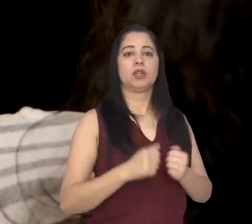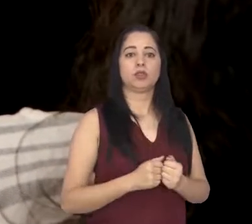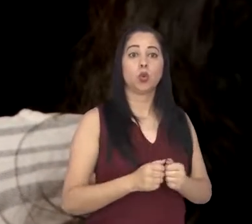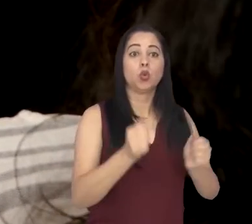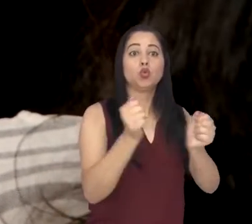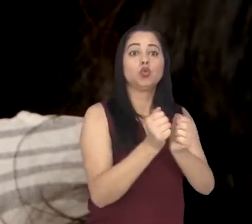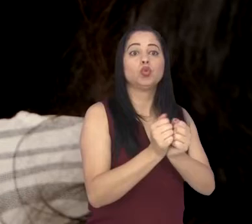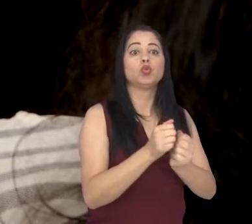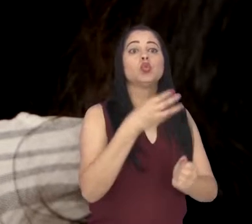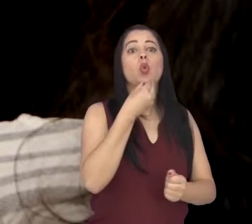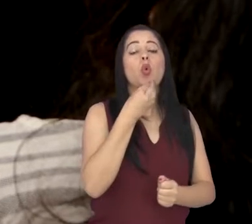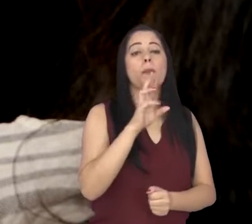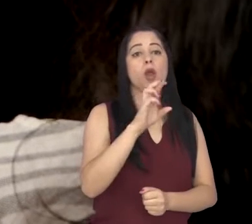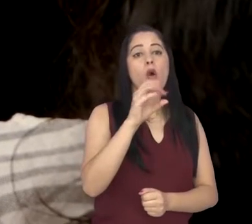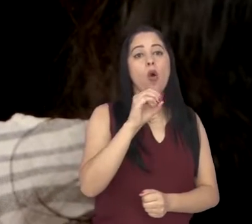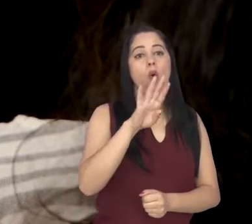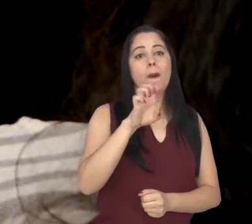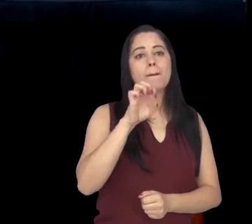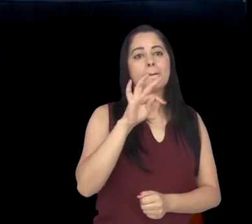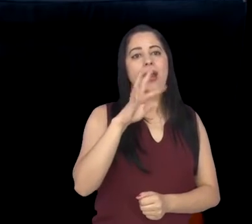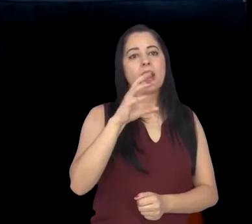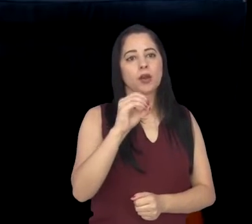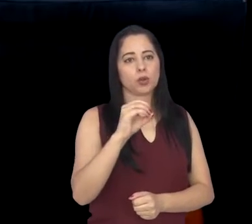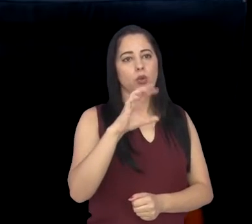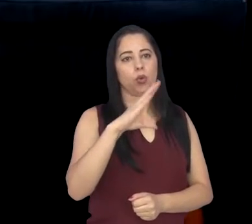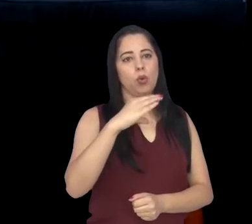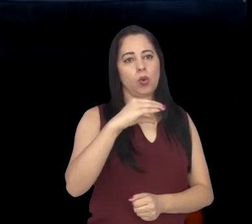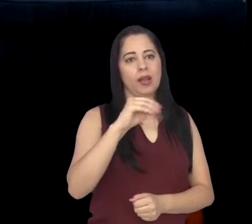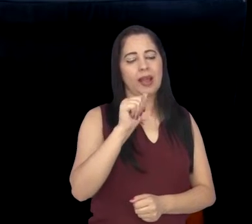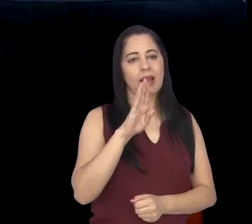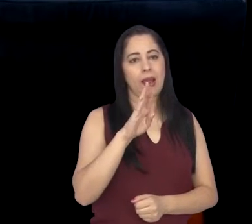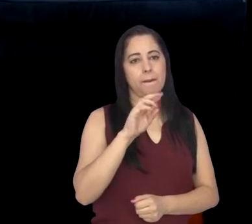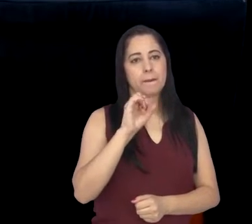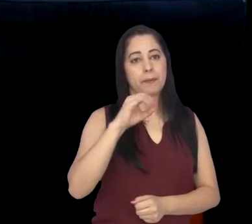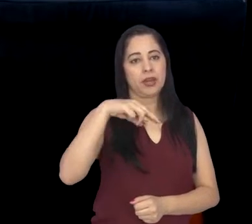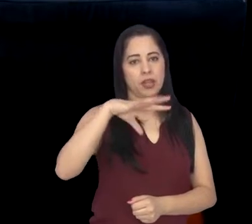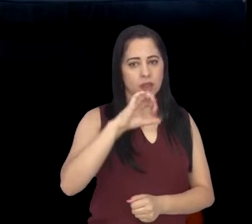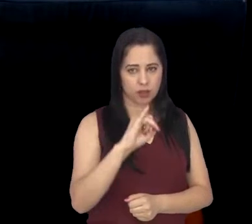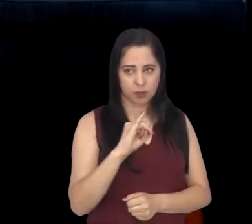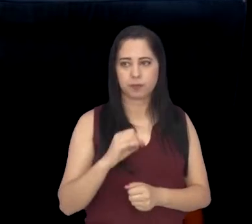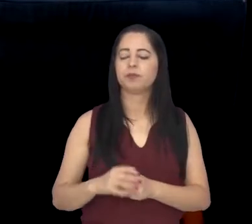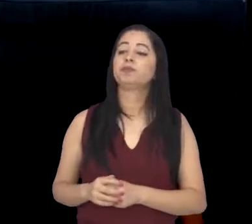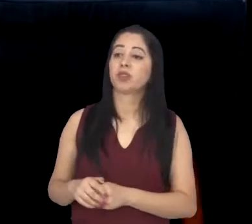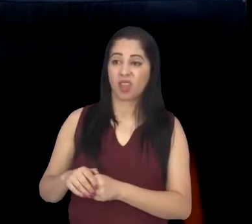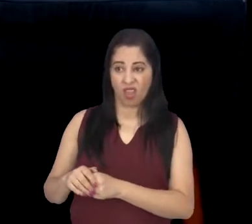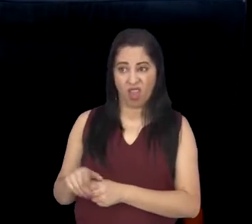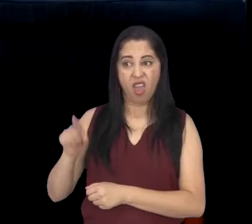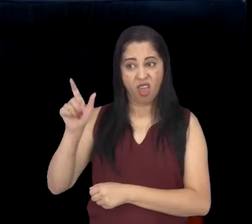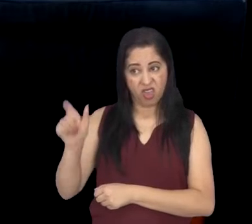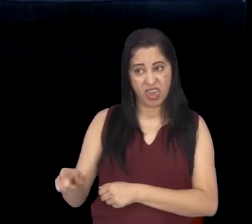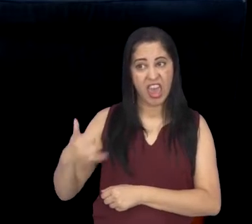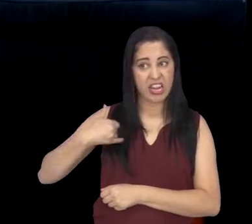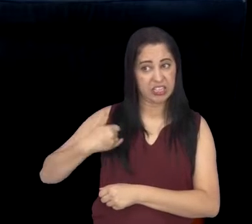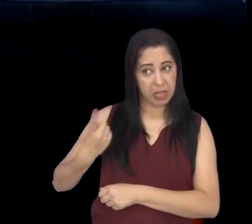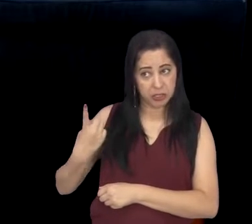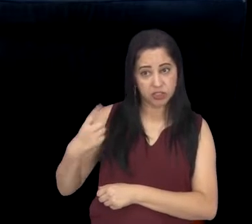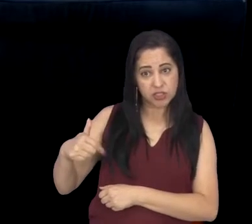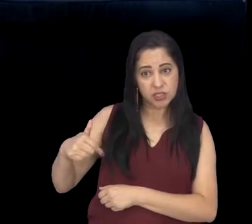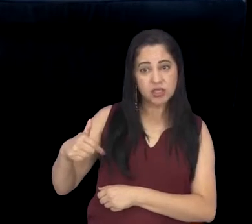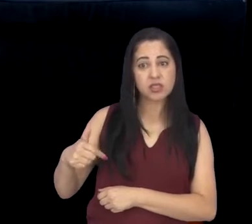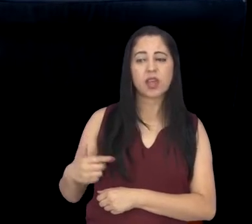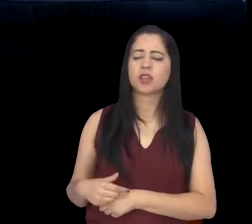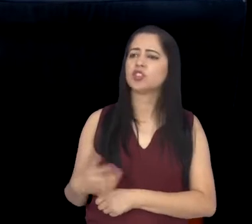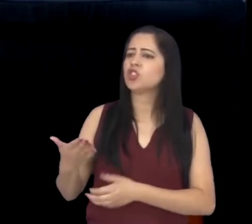avisaram essa história uma semana ótima. depois. É verdade. Aí eu cheguei... E o Cabrini tinha uns 17 anos. 17 anos. Olha, novíssimo.